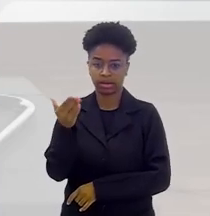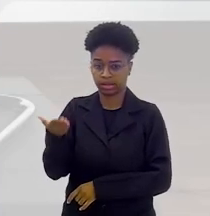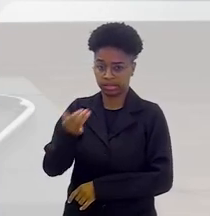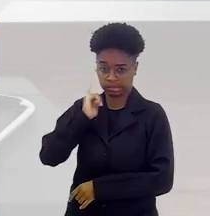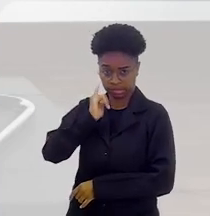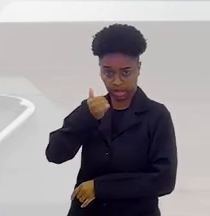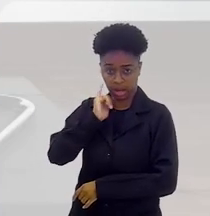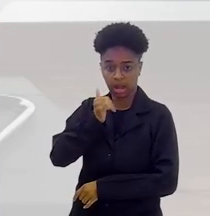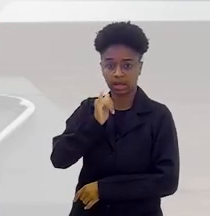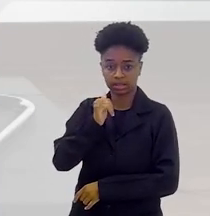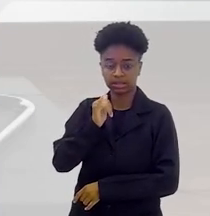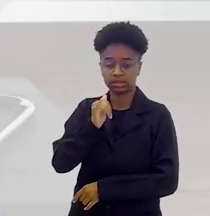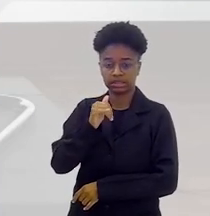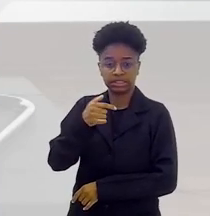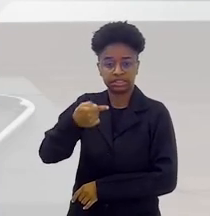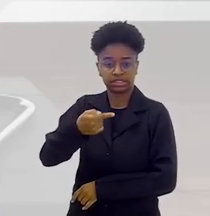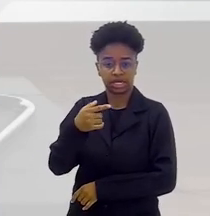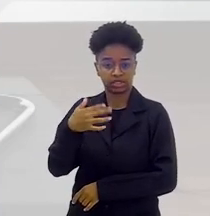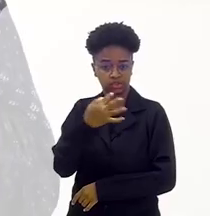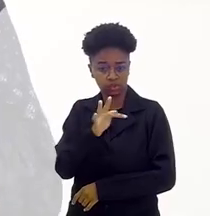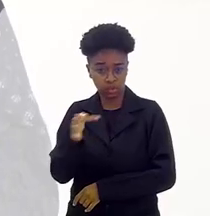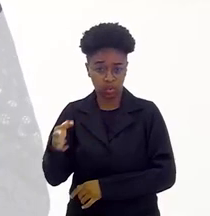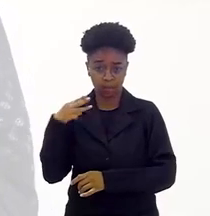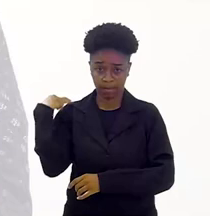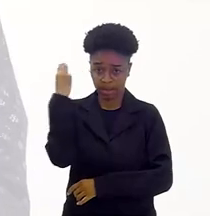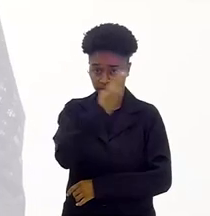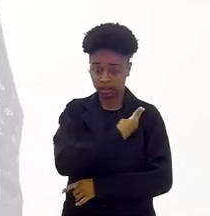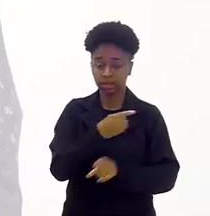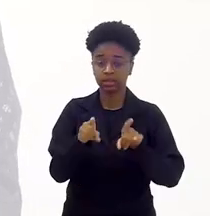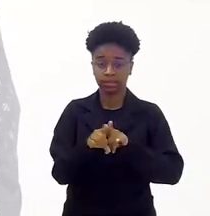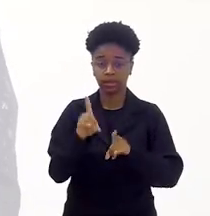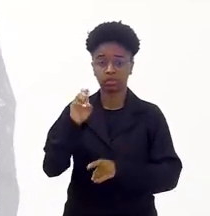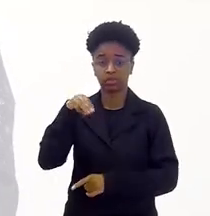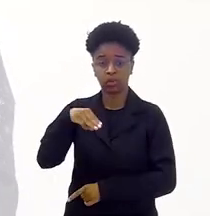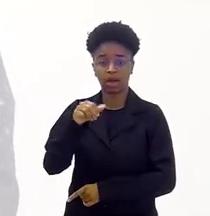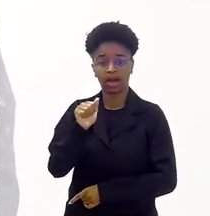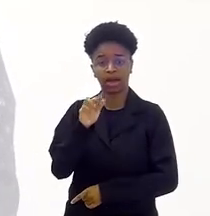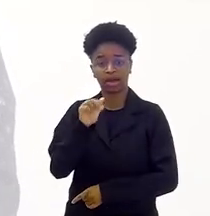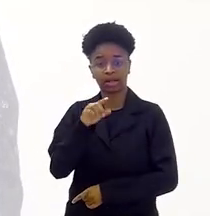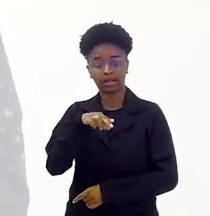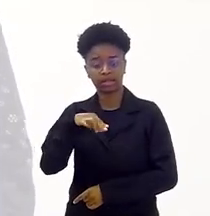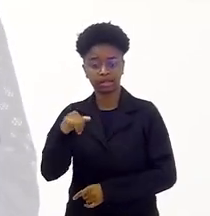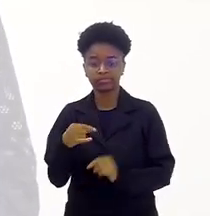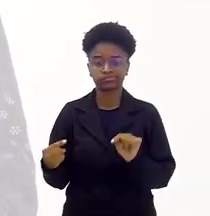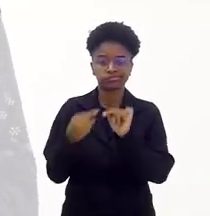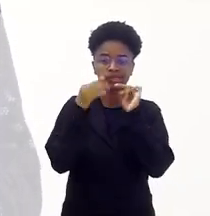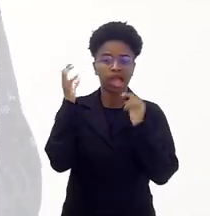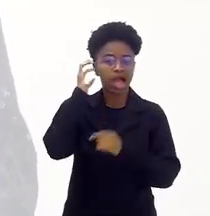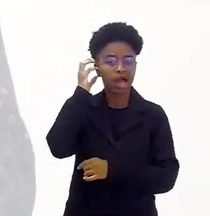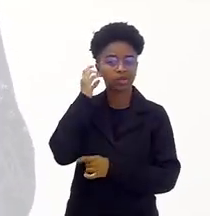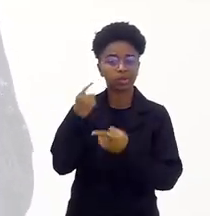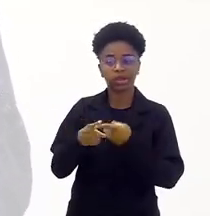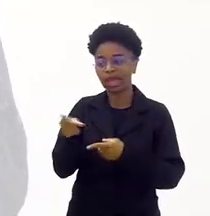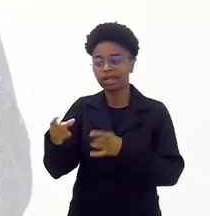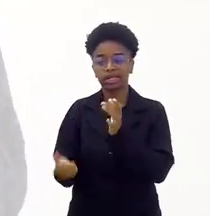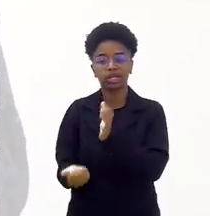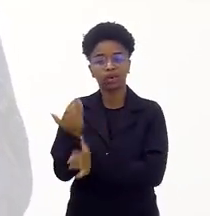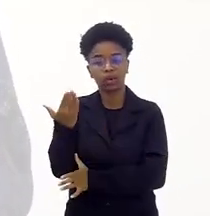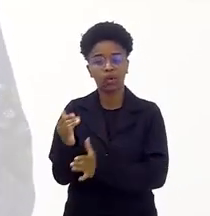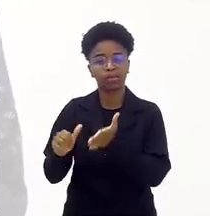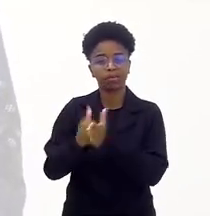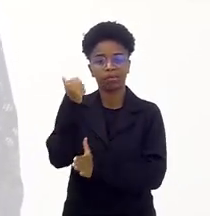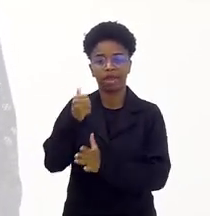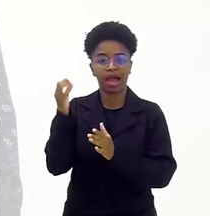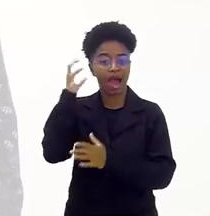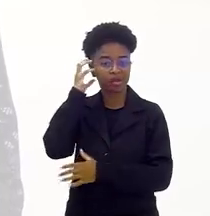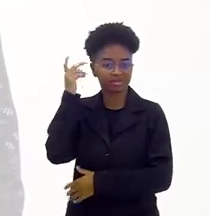ser a narradora das Sete Dores, no Doranil, o espetáculo é um programa de rádio, que começa quando ele criou a primeira